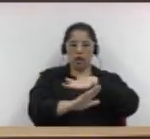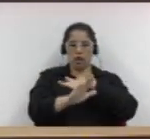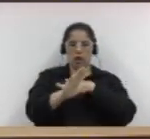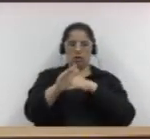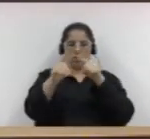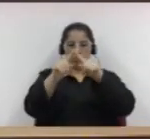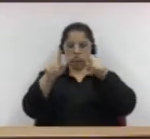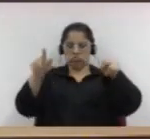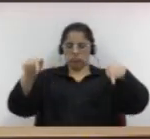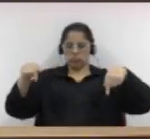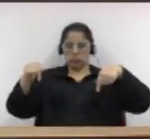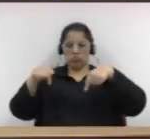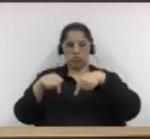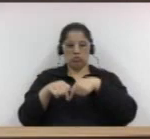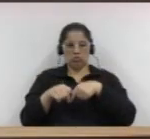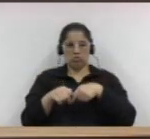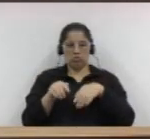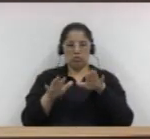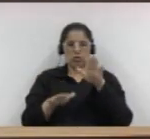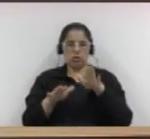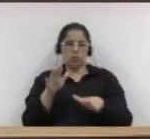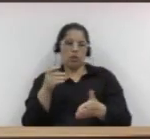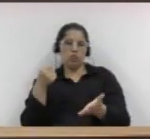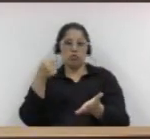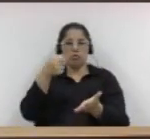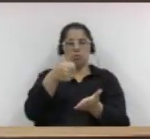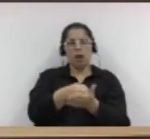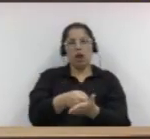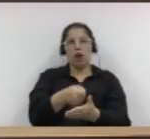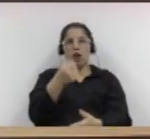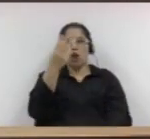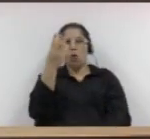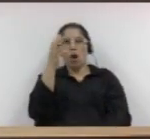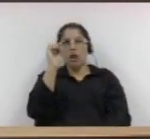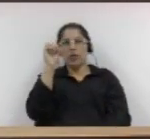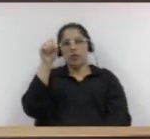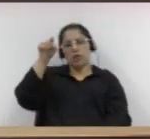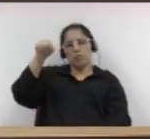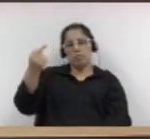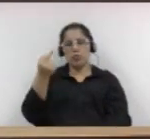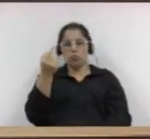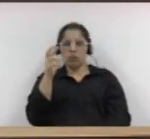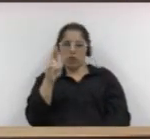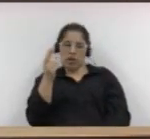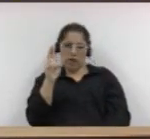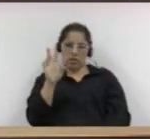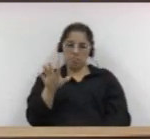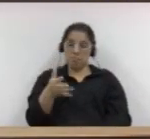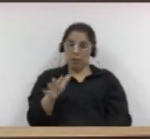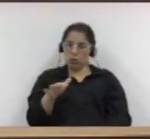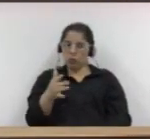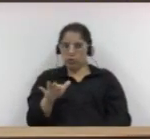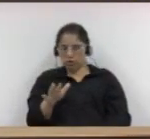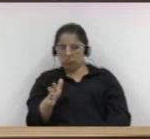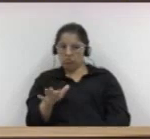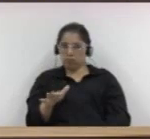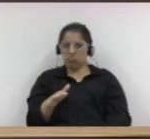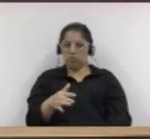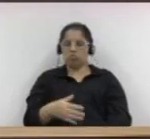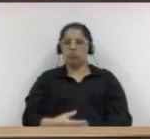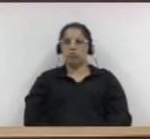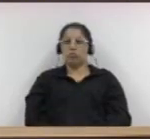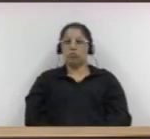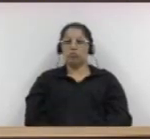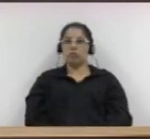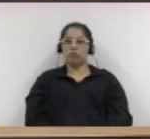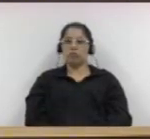ou não, é de 40 a 50 mil reais. O dono tem que pagar por um hangar